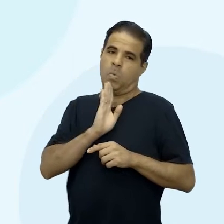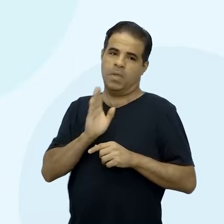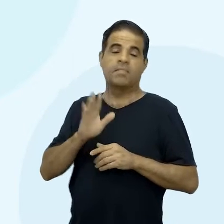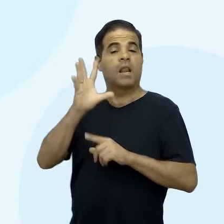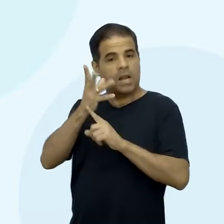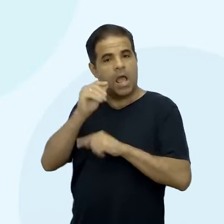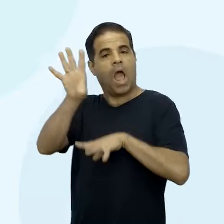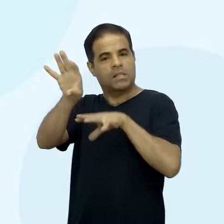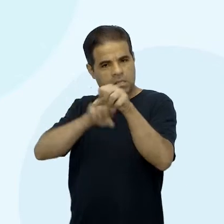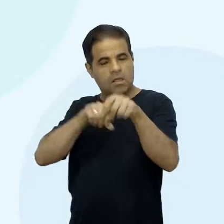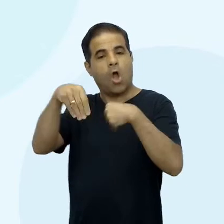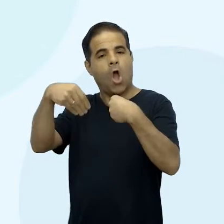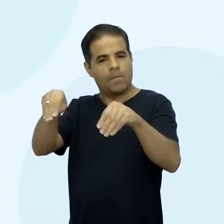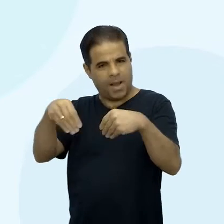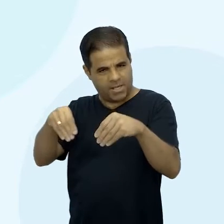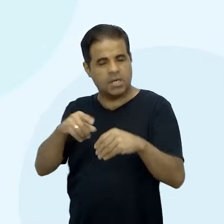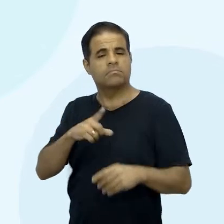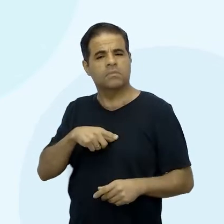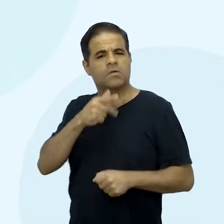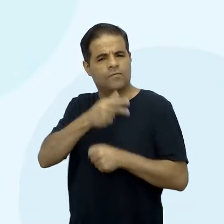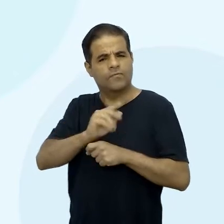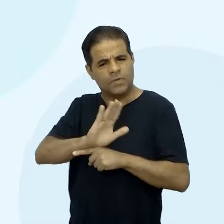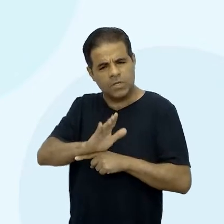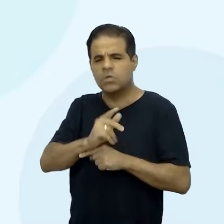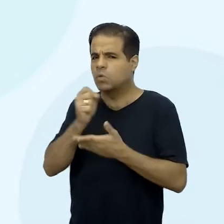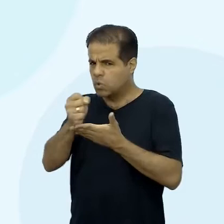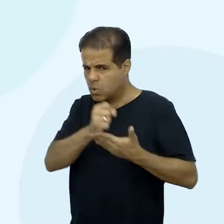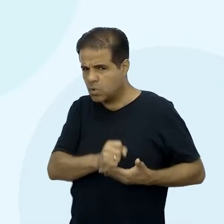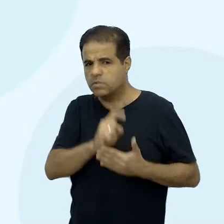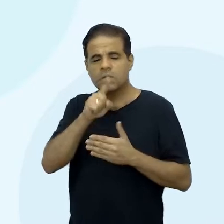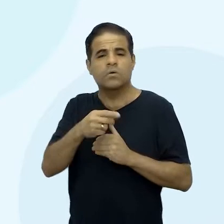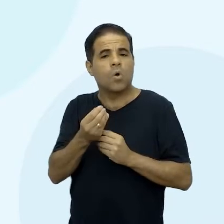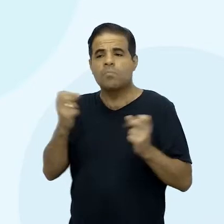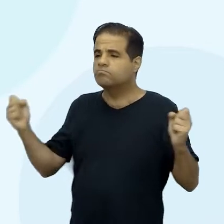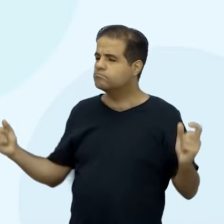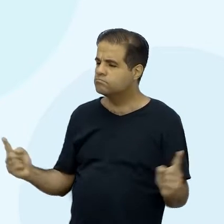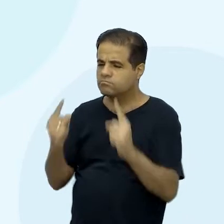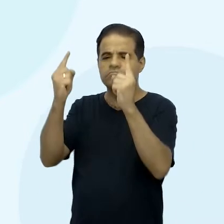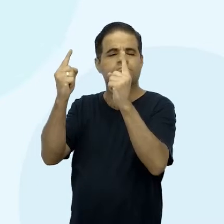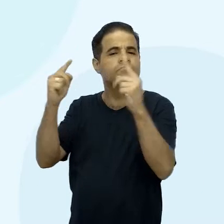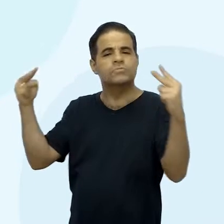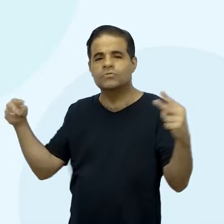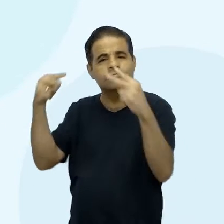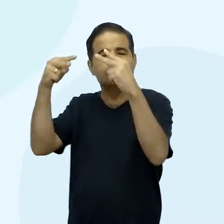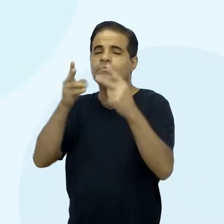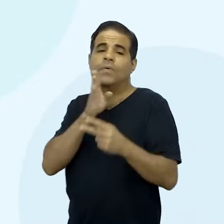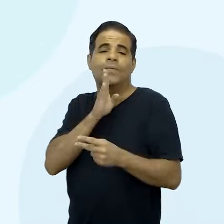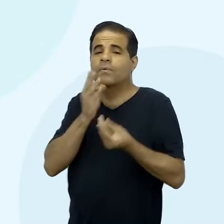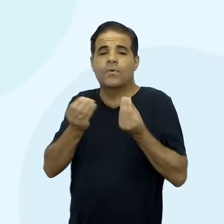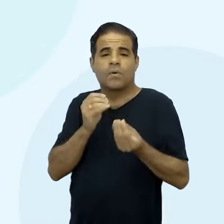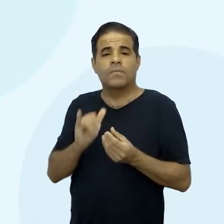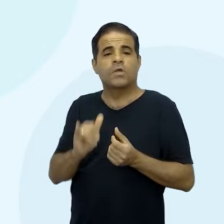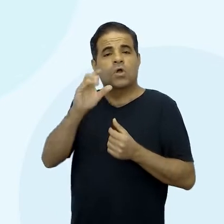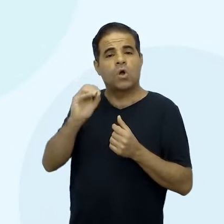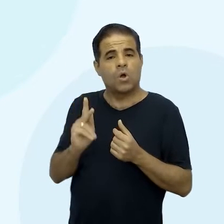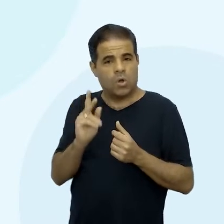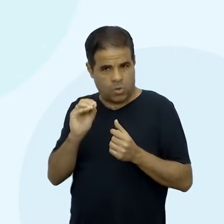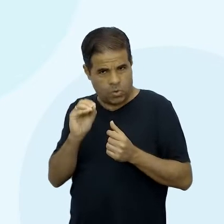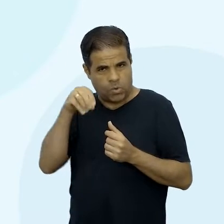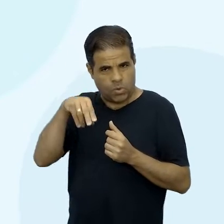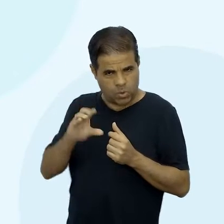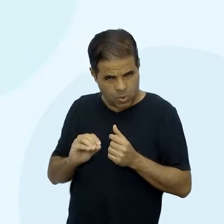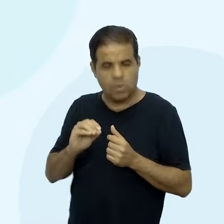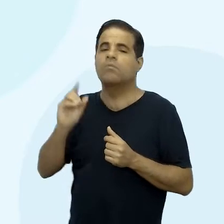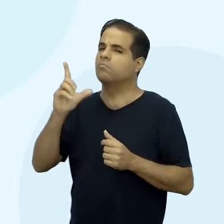plástica. Tem um vídeo que acho que eu trouxe para vocês que foi como eles se conheceram, que é muito lindo. Então, a Yoko Ono tem no perfil das suas